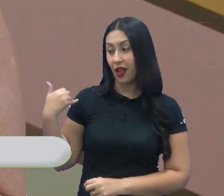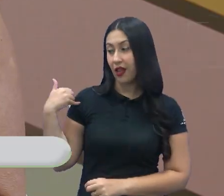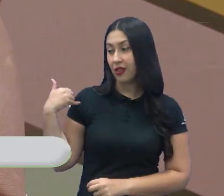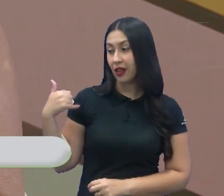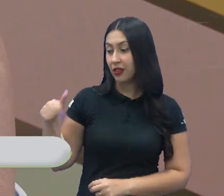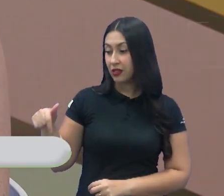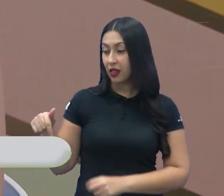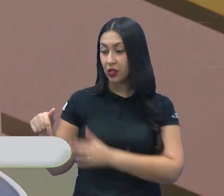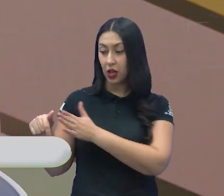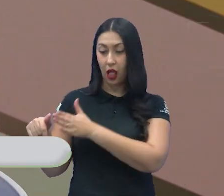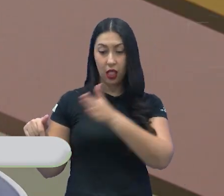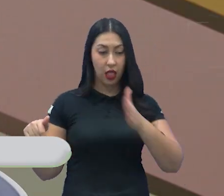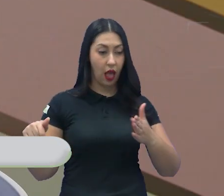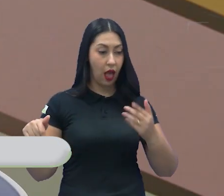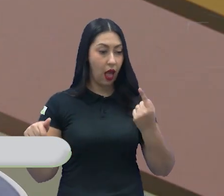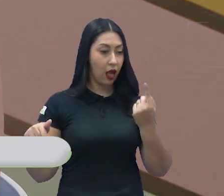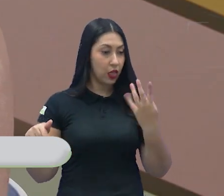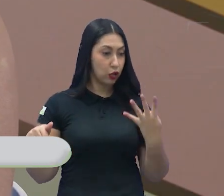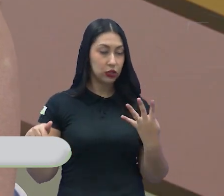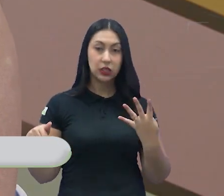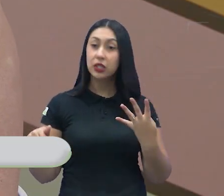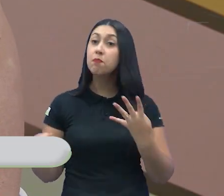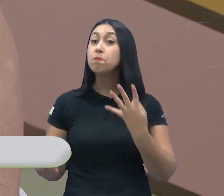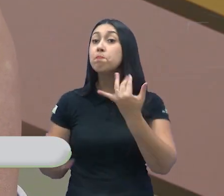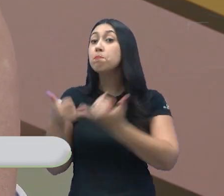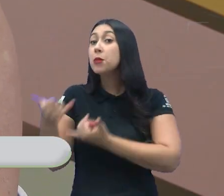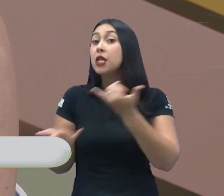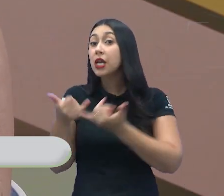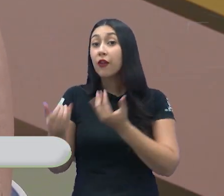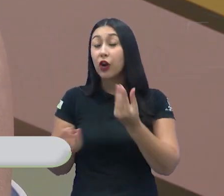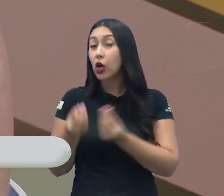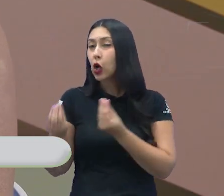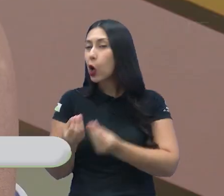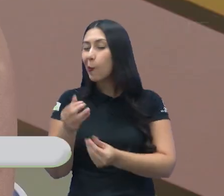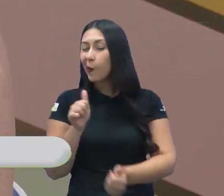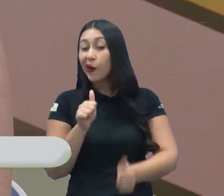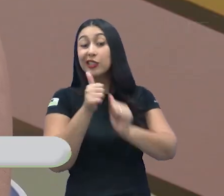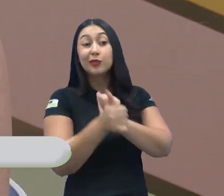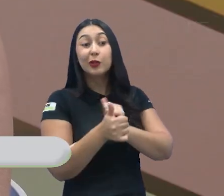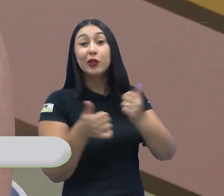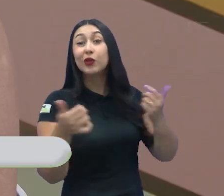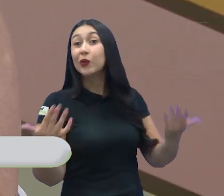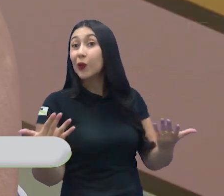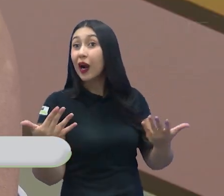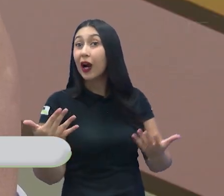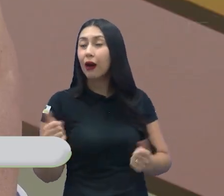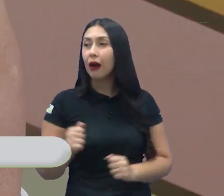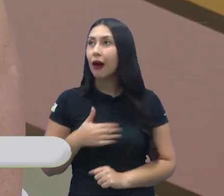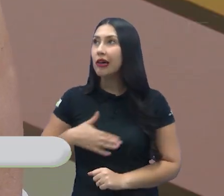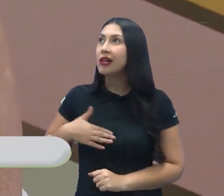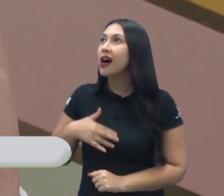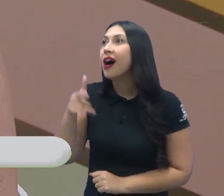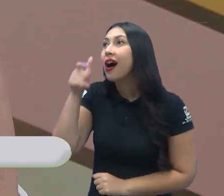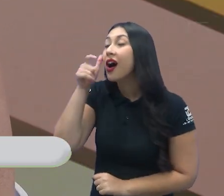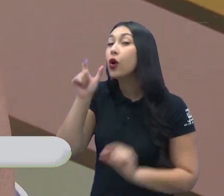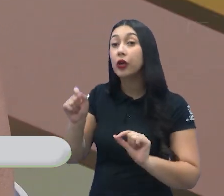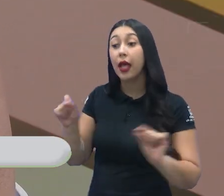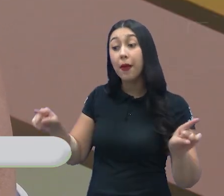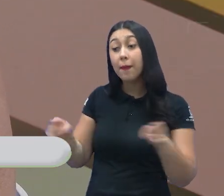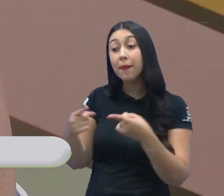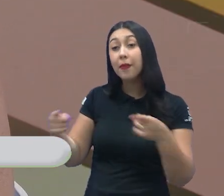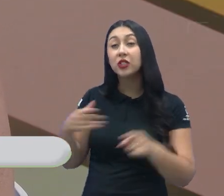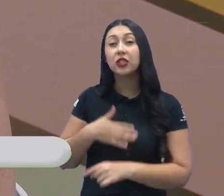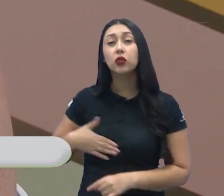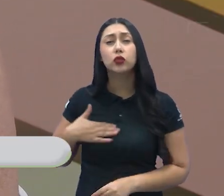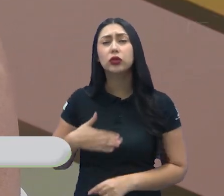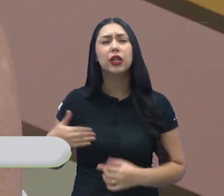Assim, do que você gostava de brincar? Qual era o esporte que você gostava? Quais eram os seus ídolos? Que tipo de música que você gostava